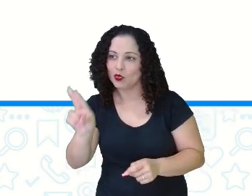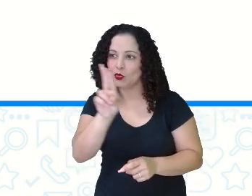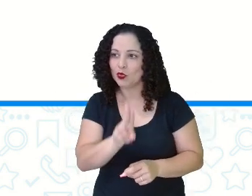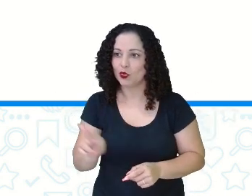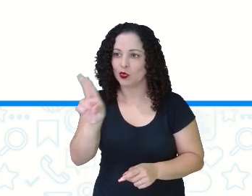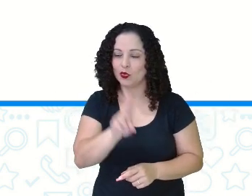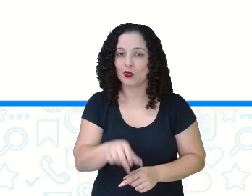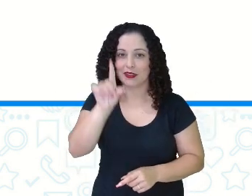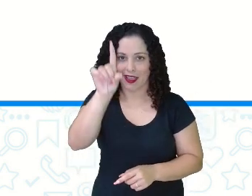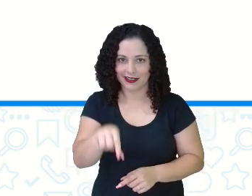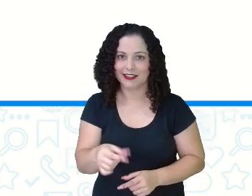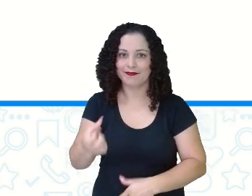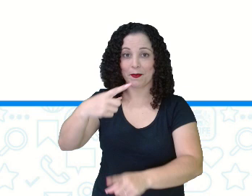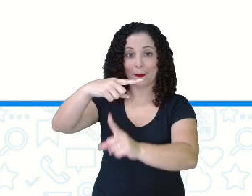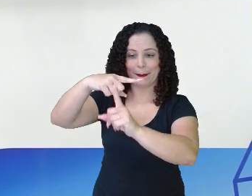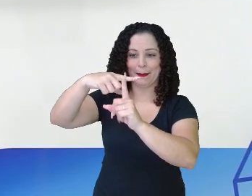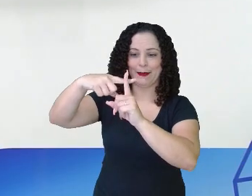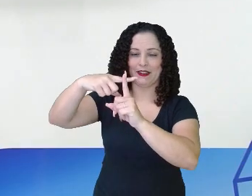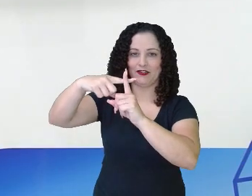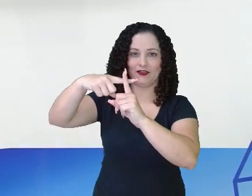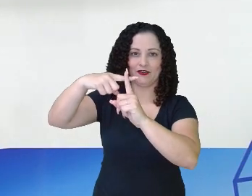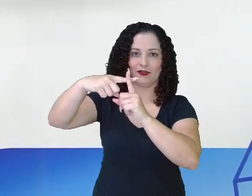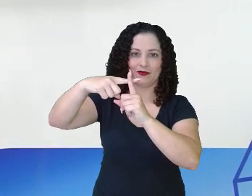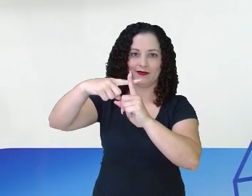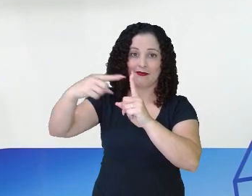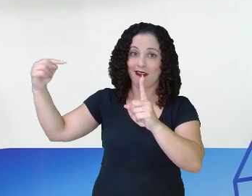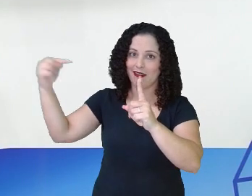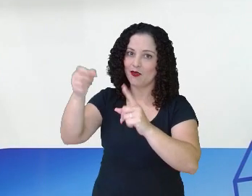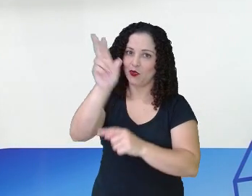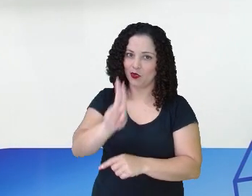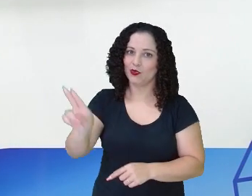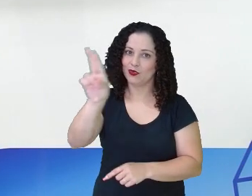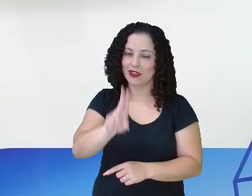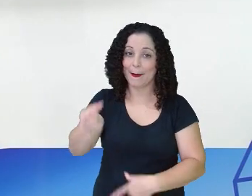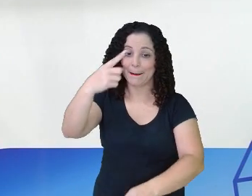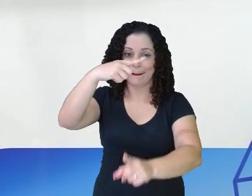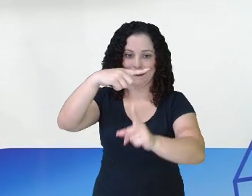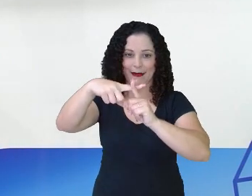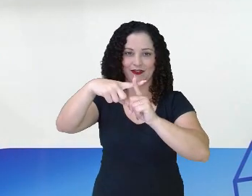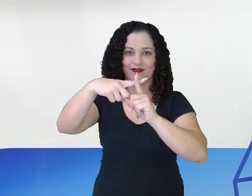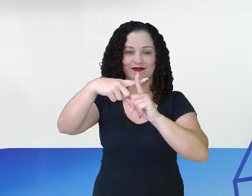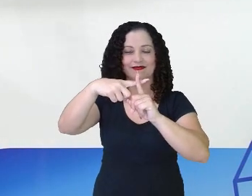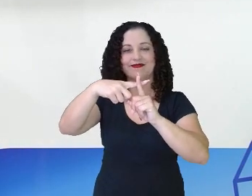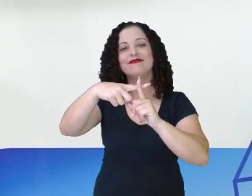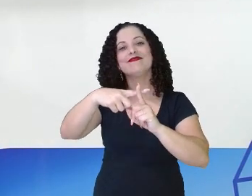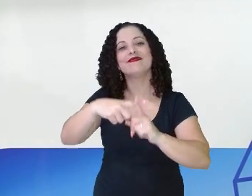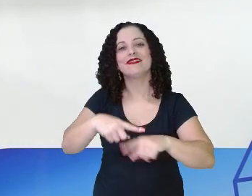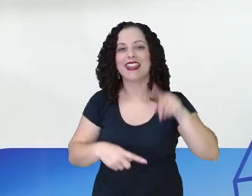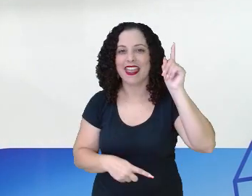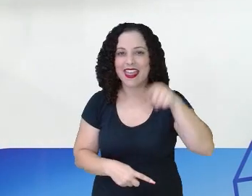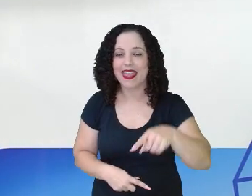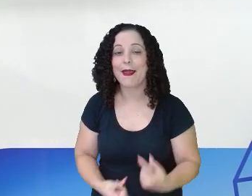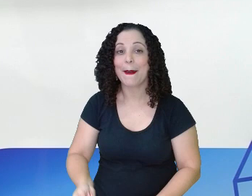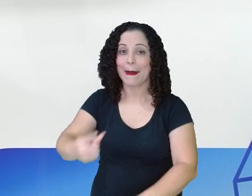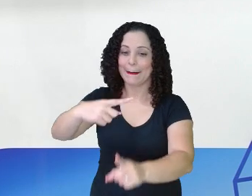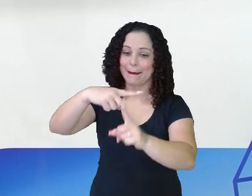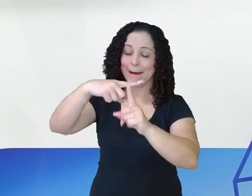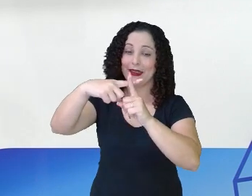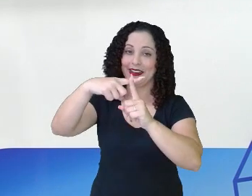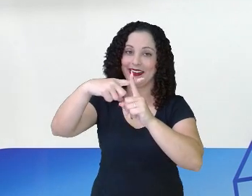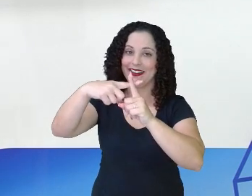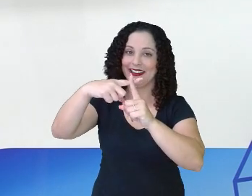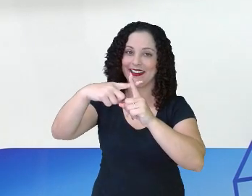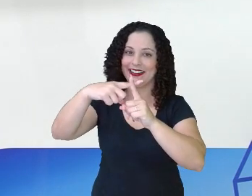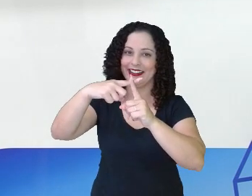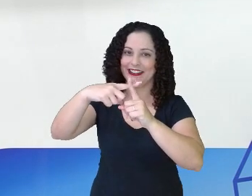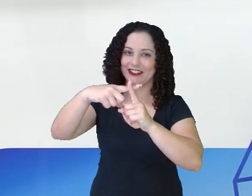utilizamos o símbolo mais. É por isso que vocês têm hábito de dizer, é a continha de mais.